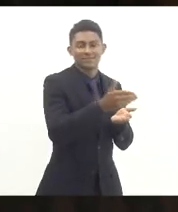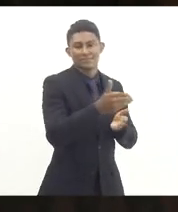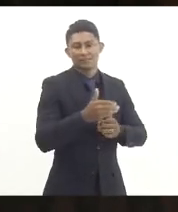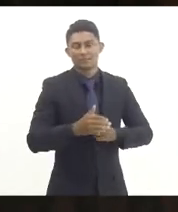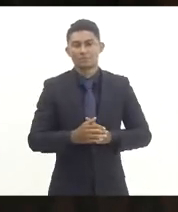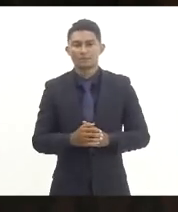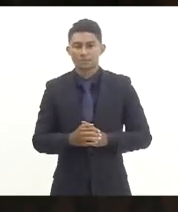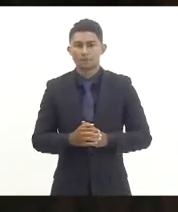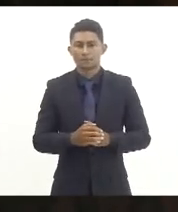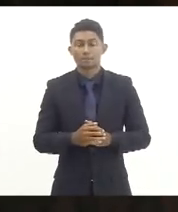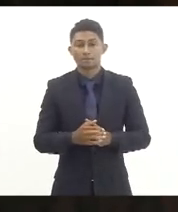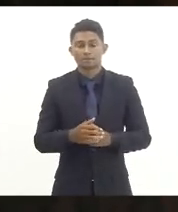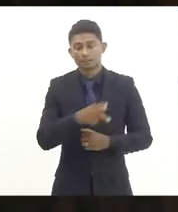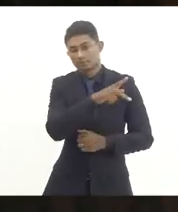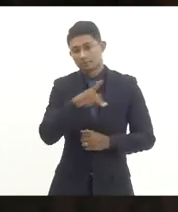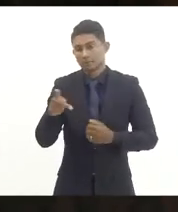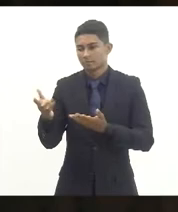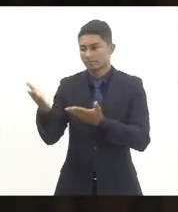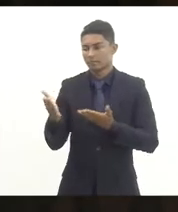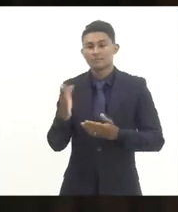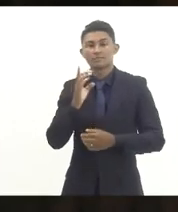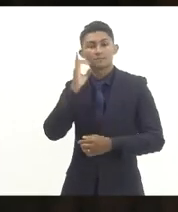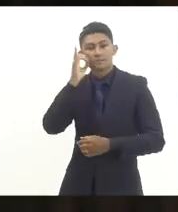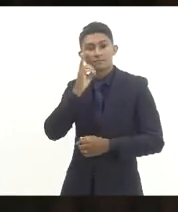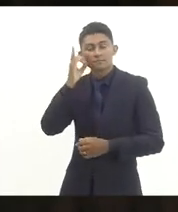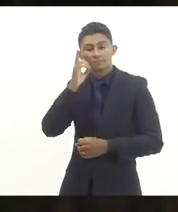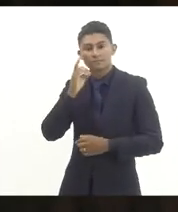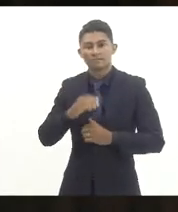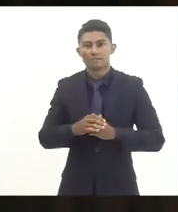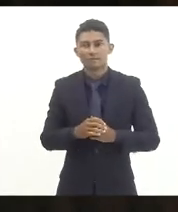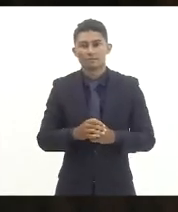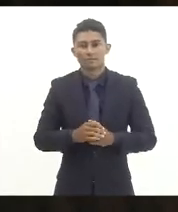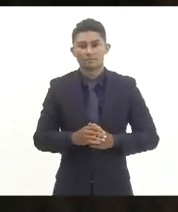expediente inicial. A presidência convida a nobre deputada